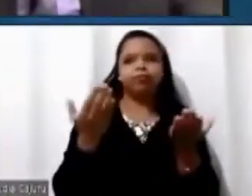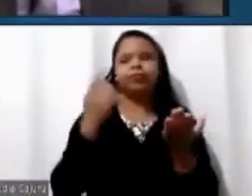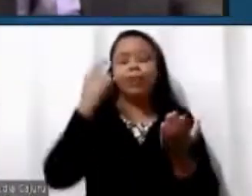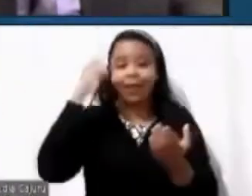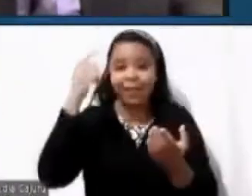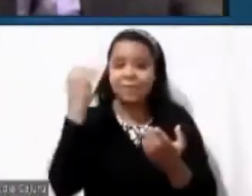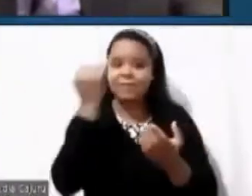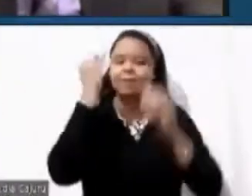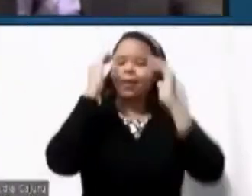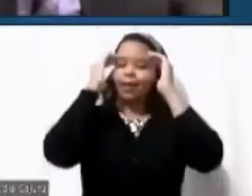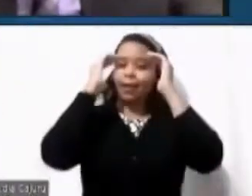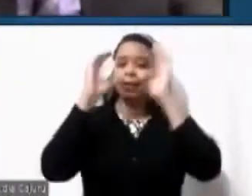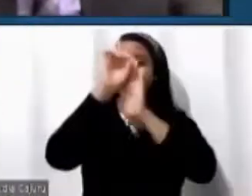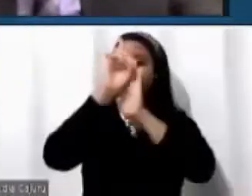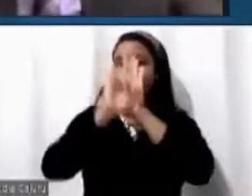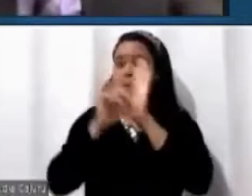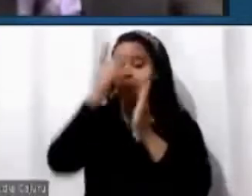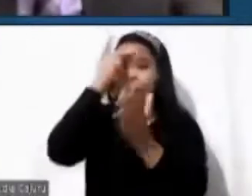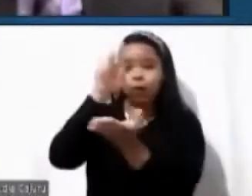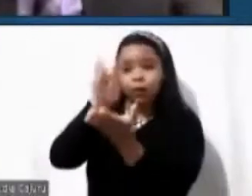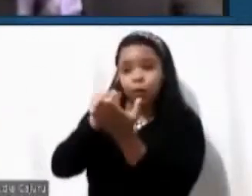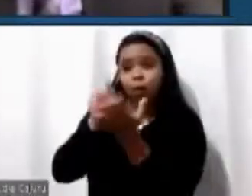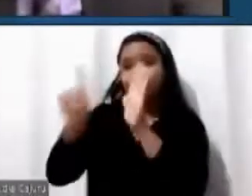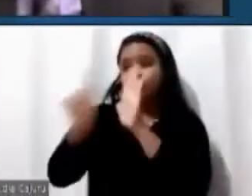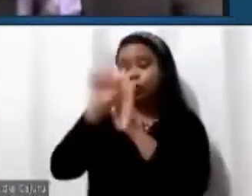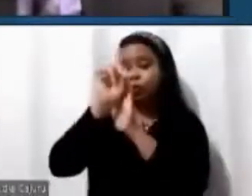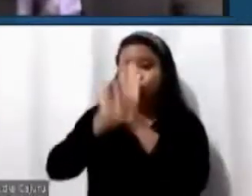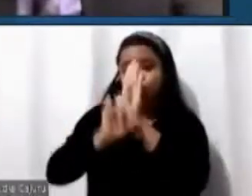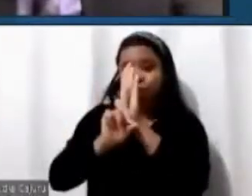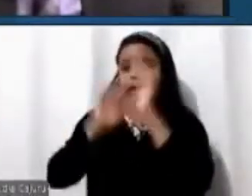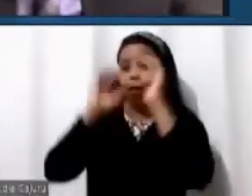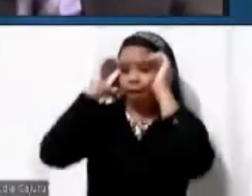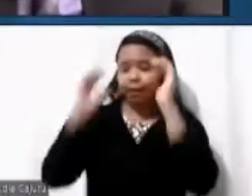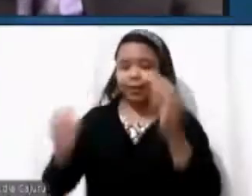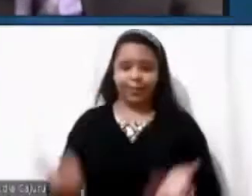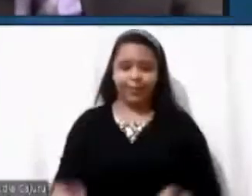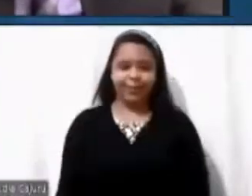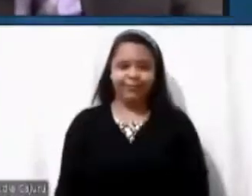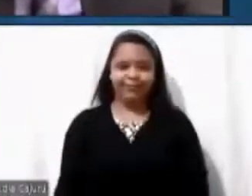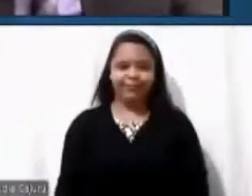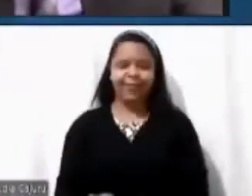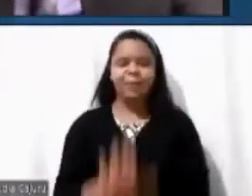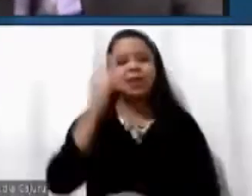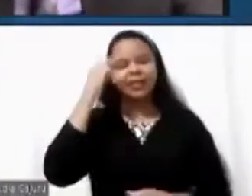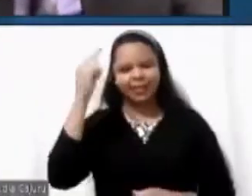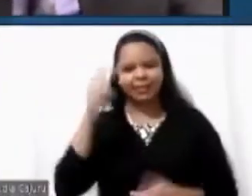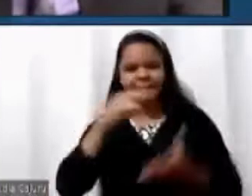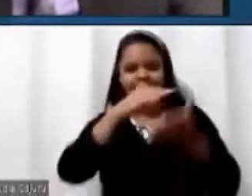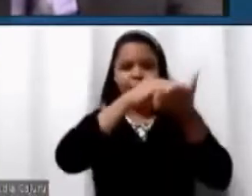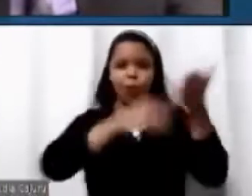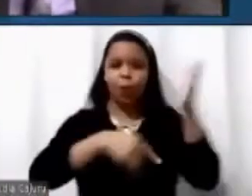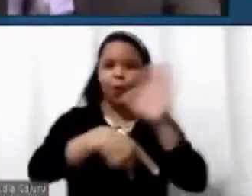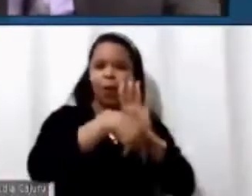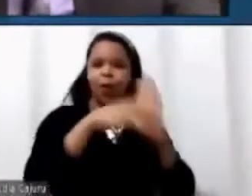pacientes. E aí nós temos, né, quem que pode pedir esse prontuário